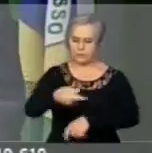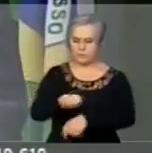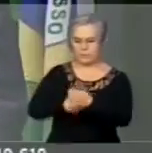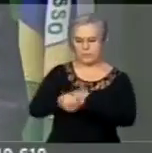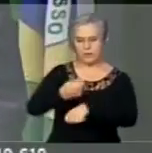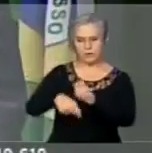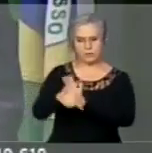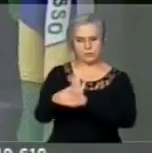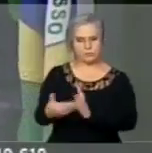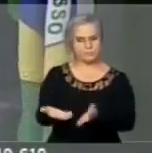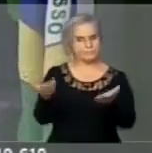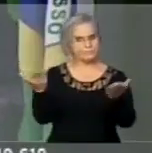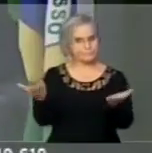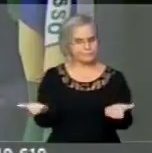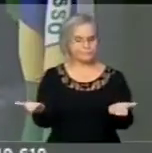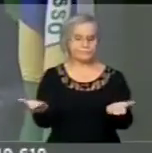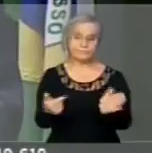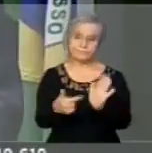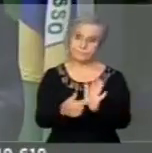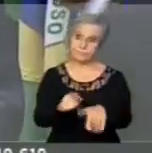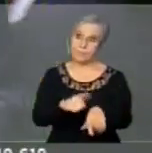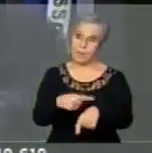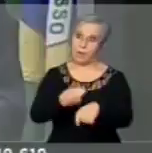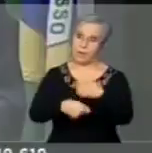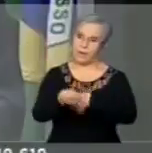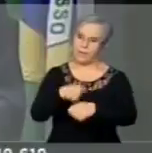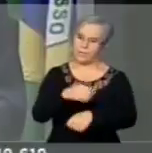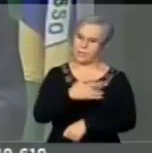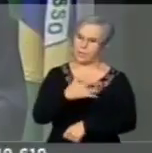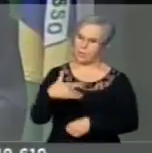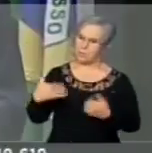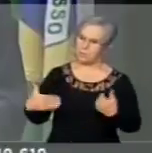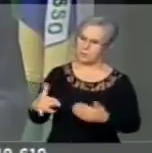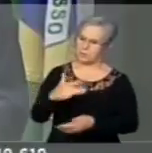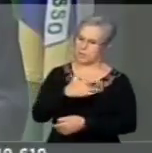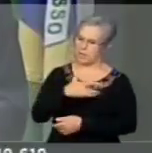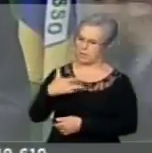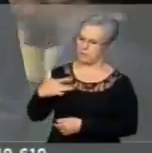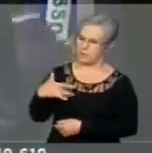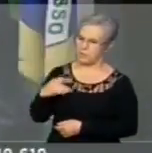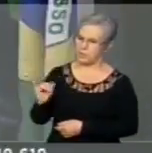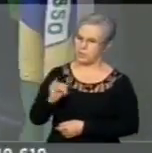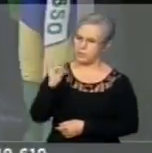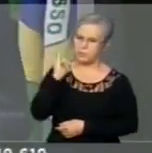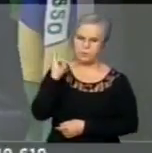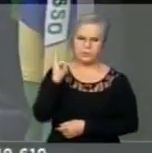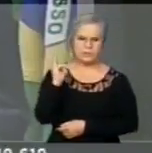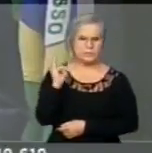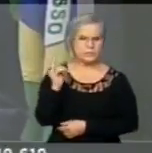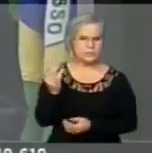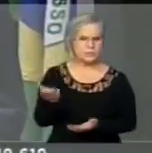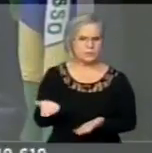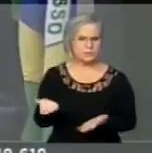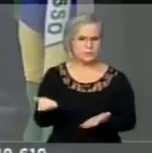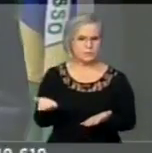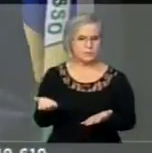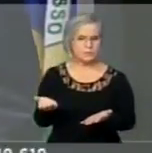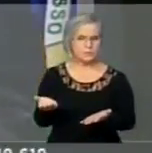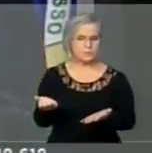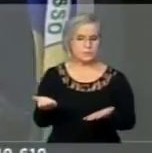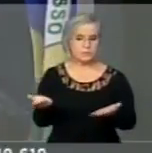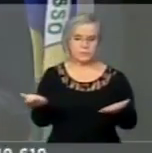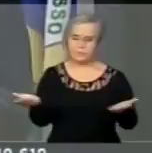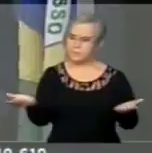resultados práticos. No momento que se negocia um ministério com a importância social do Ministério da Saúde, não se